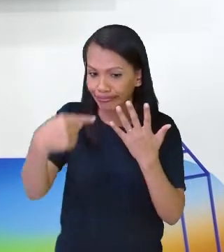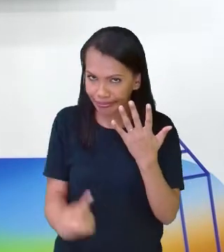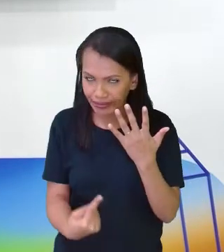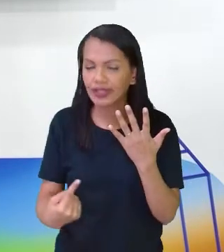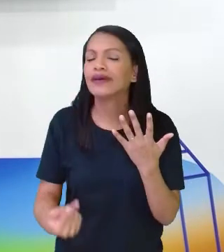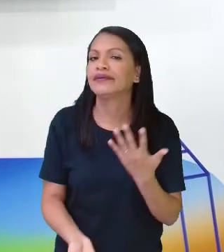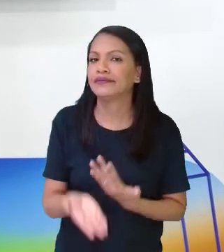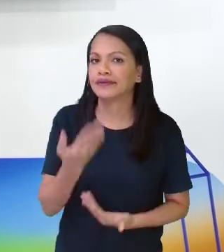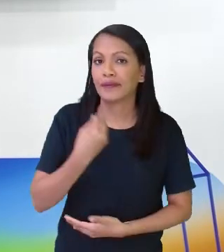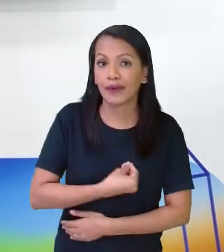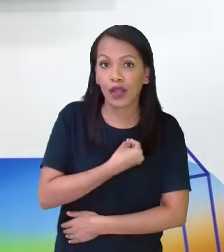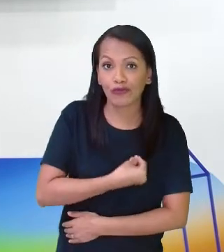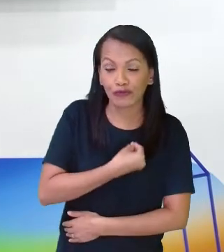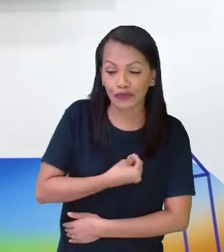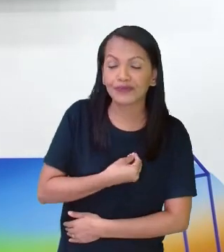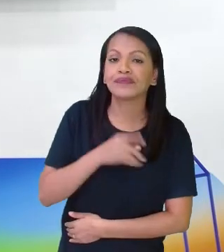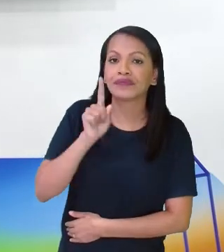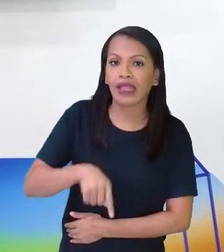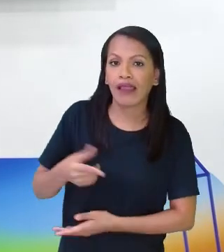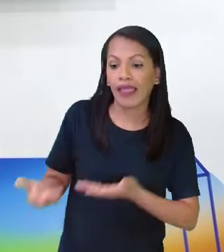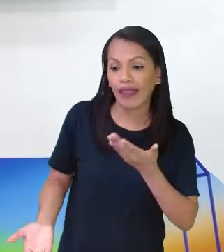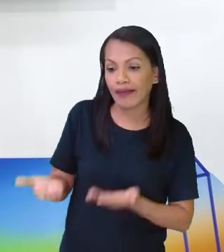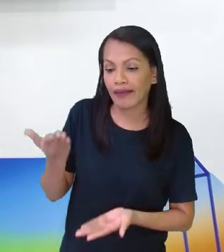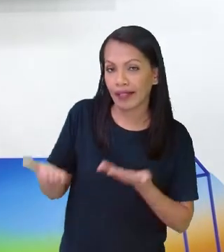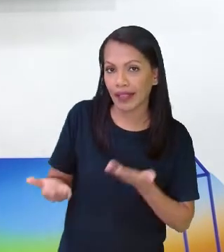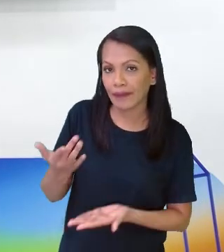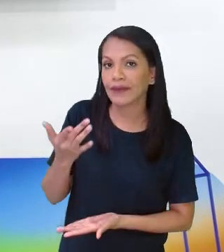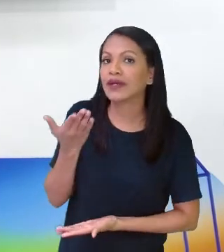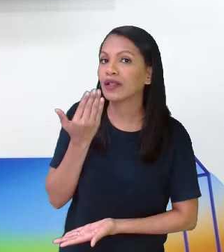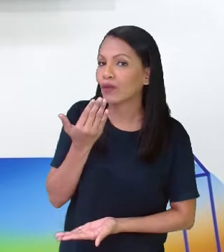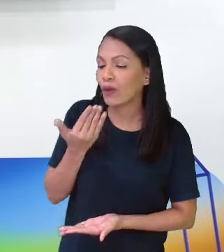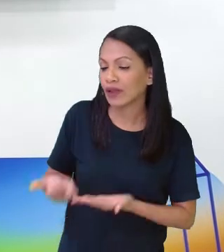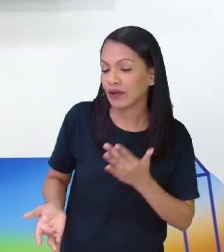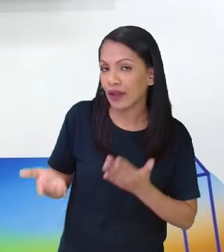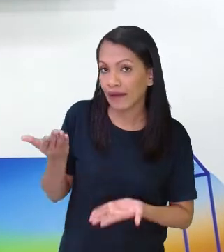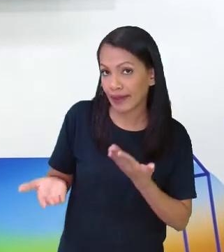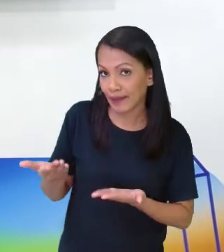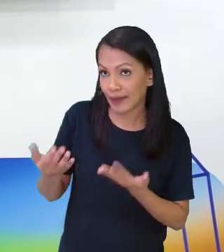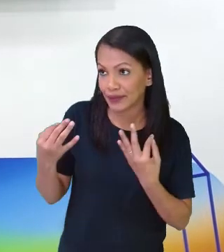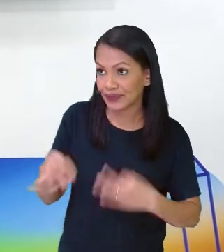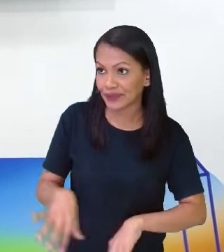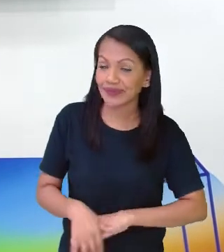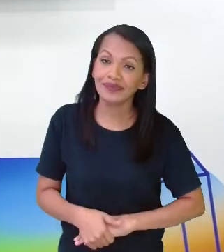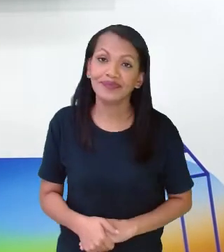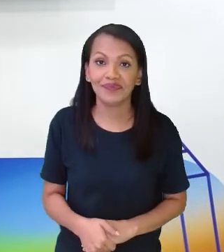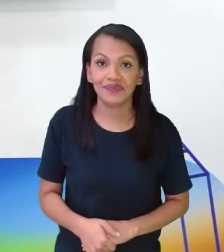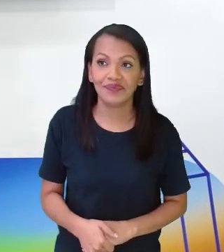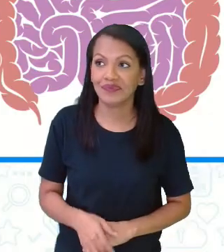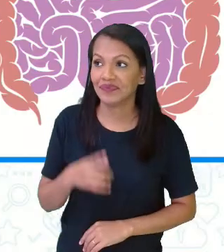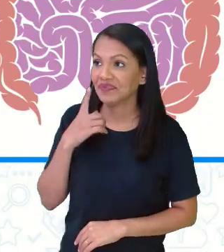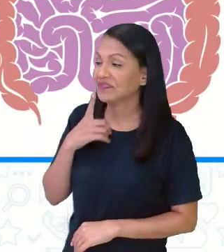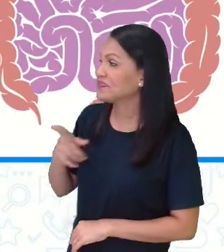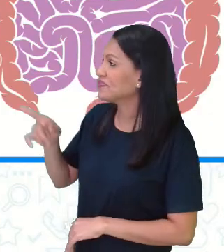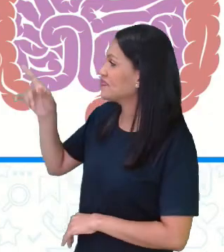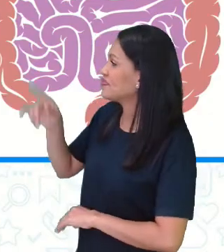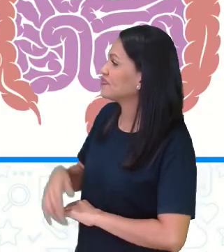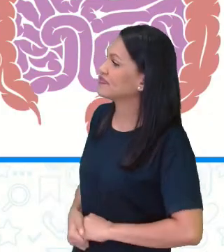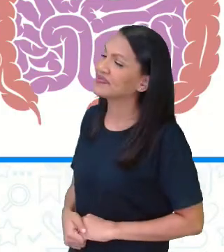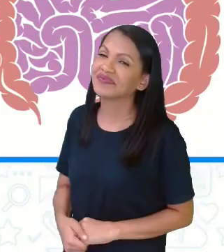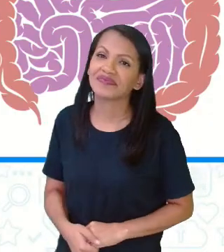essa alimentação ela é equilibrada, está ali na balança, beleza? E aí,